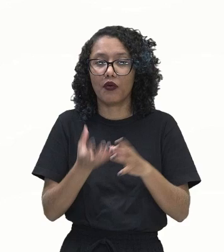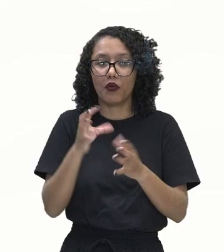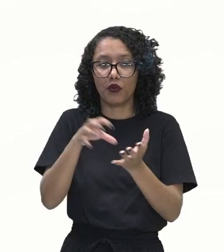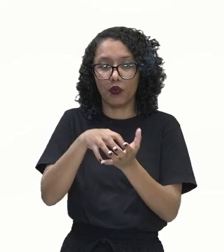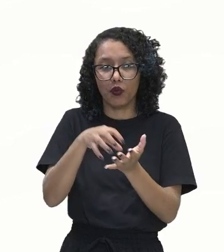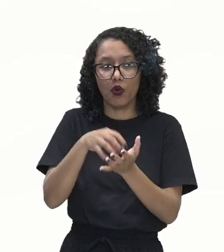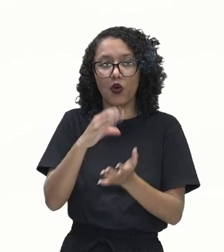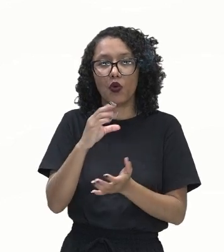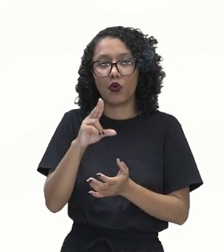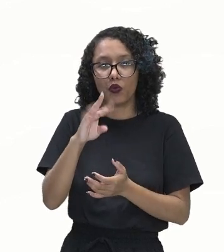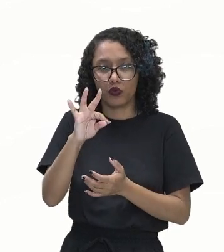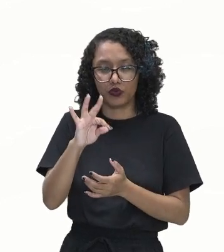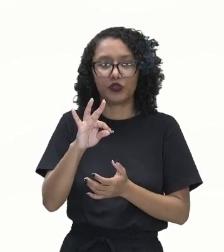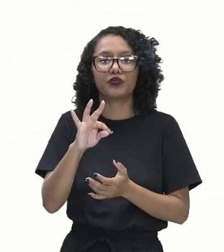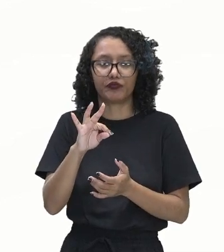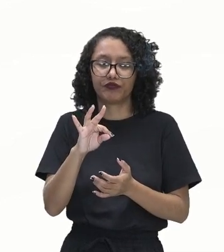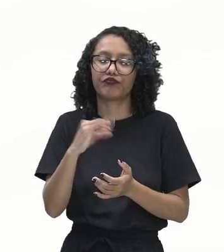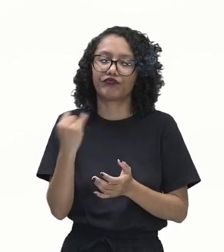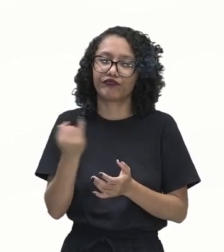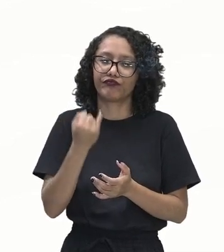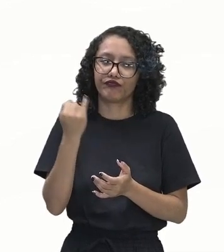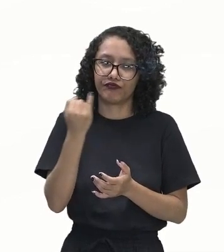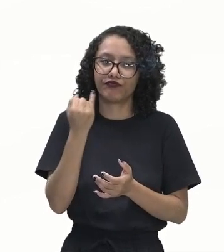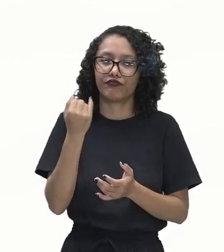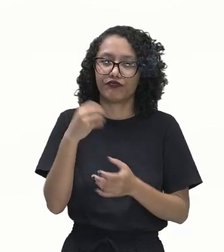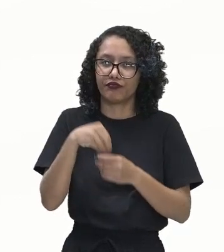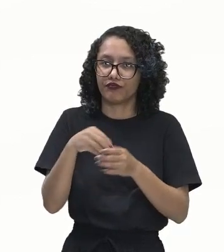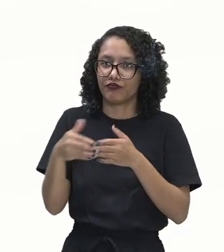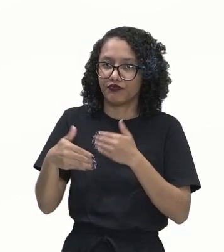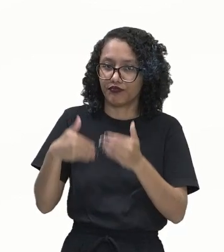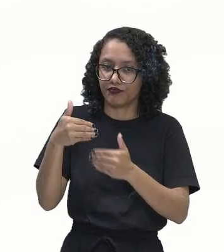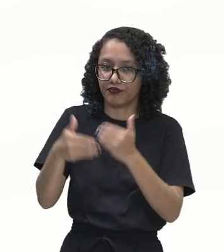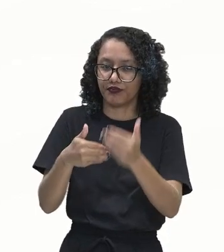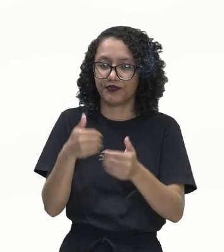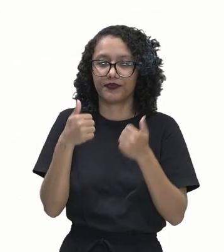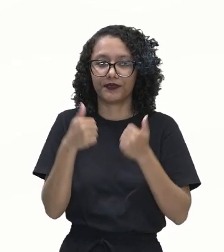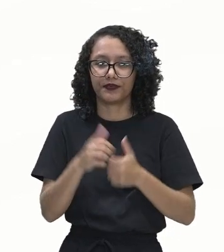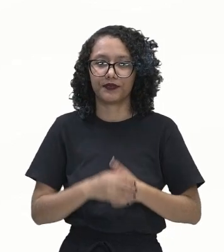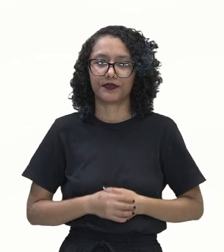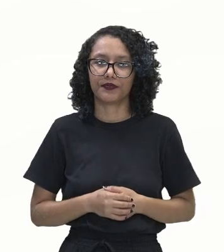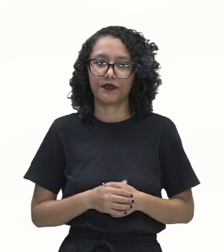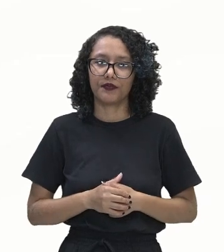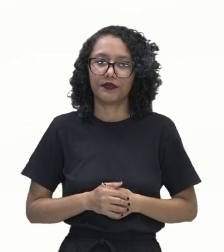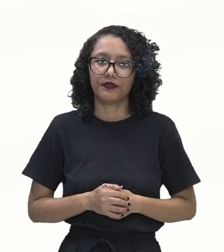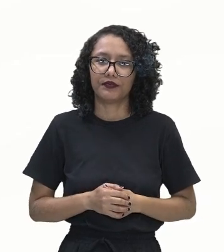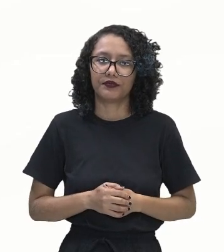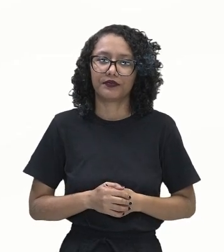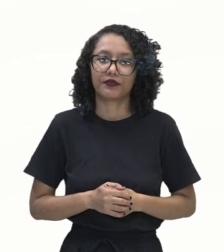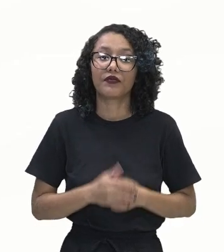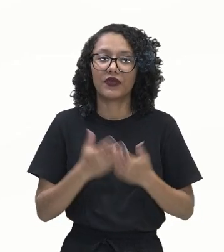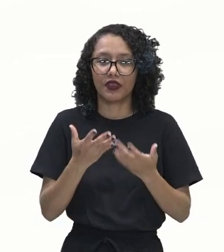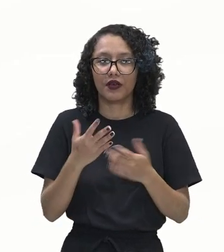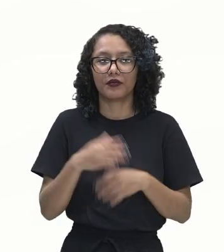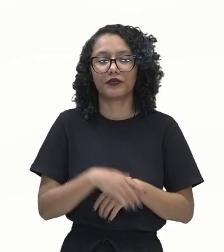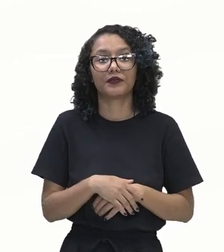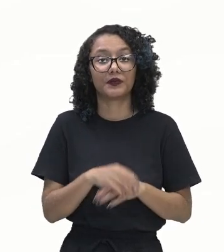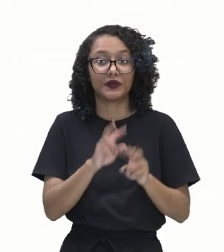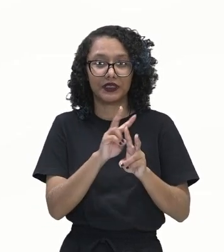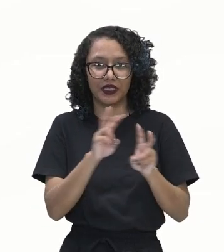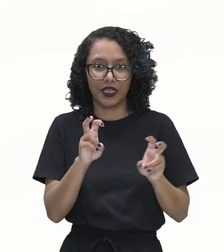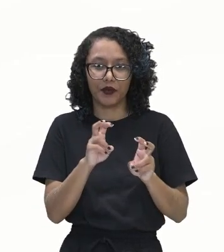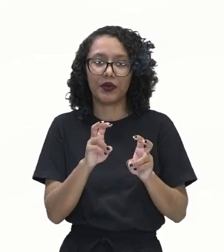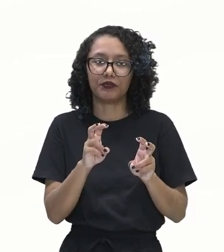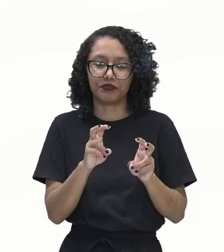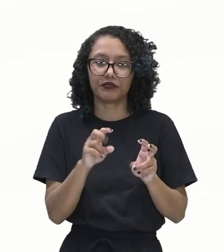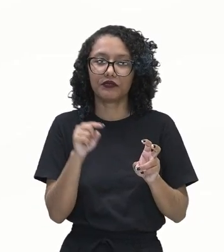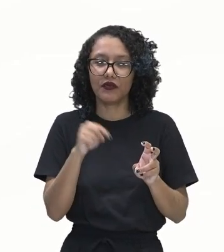um marco importante nesse processo, certo? A gente finaliza essa parte aqui sobre